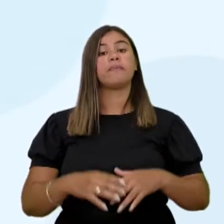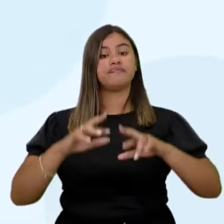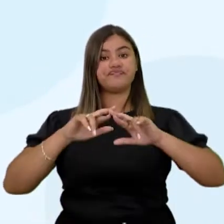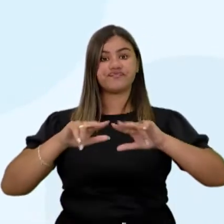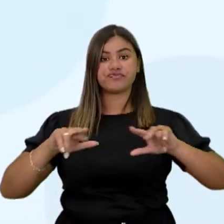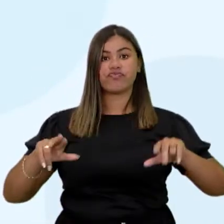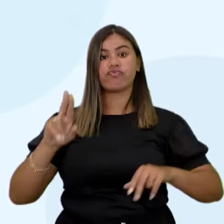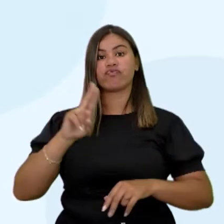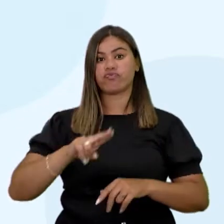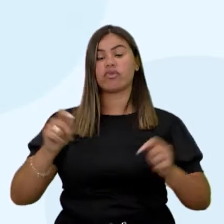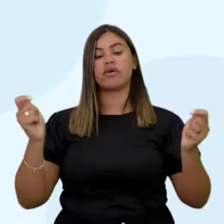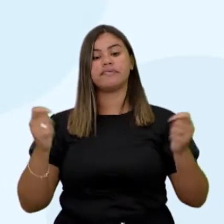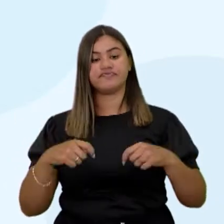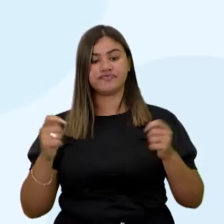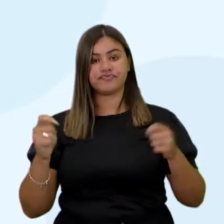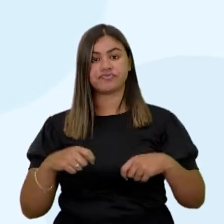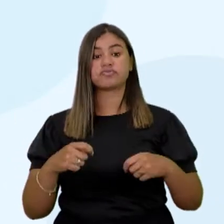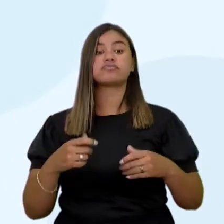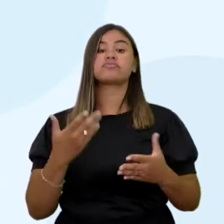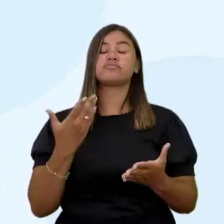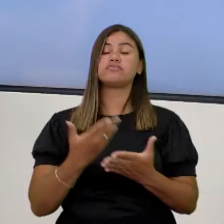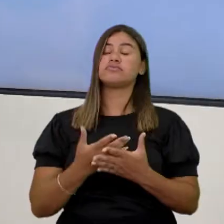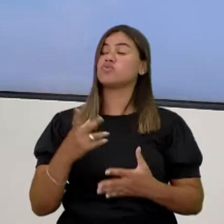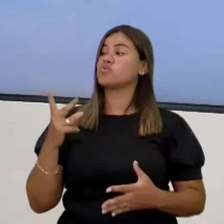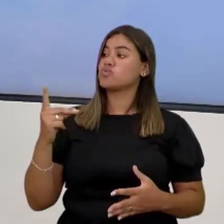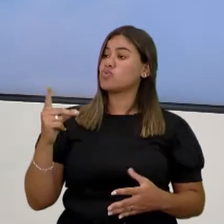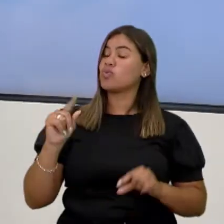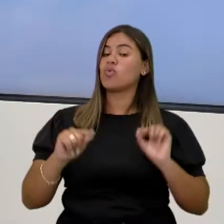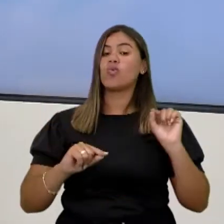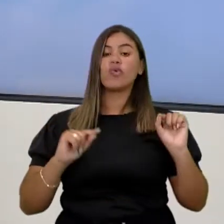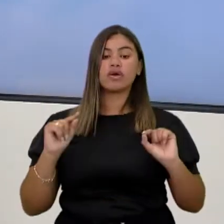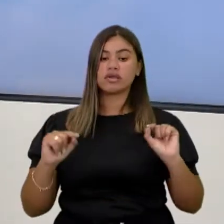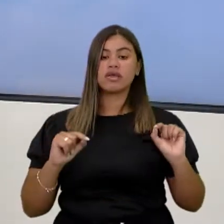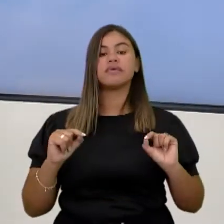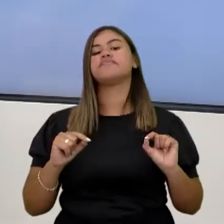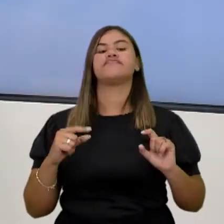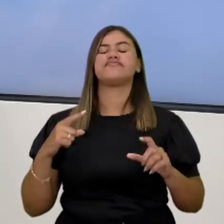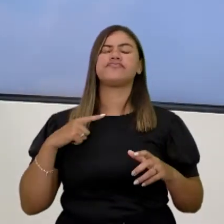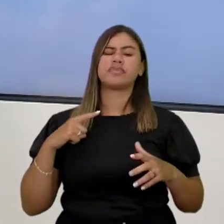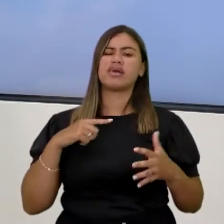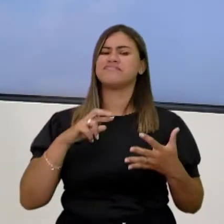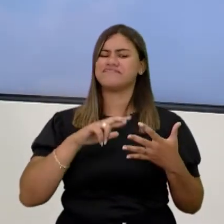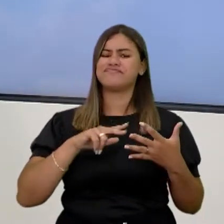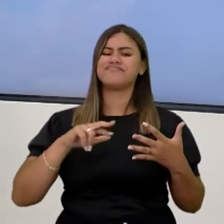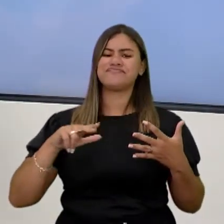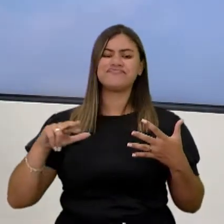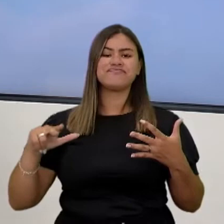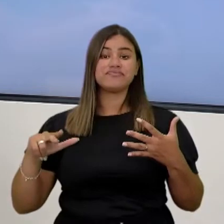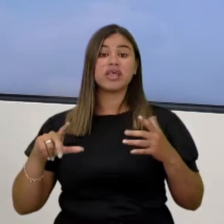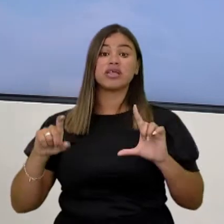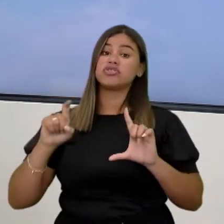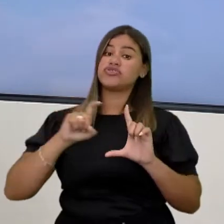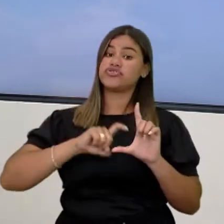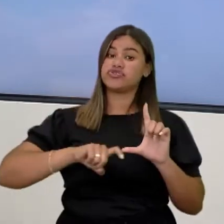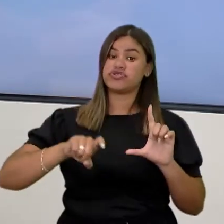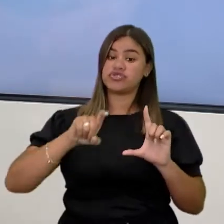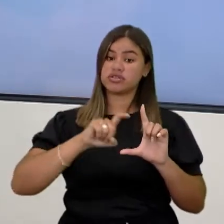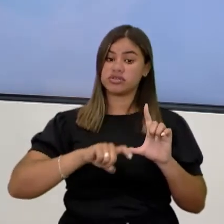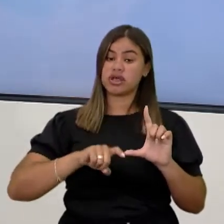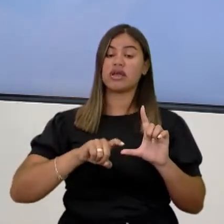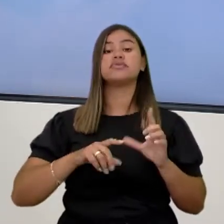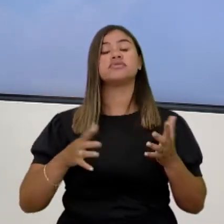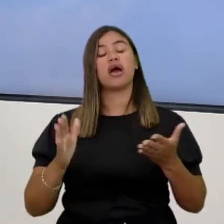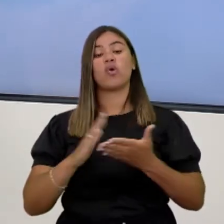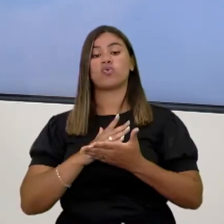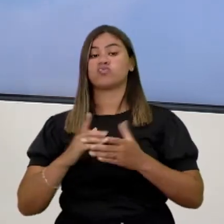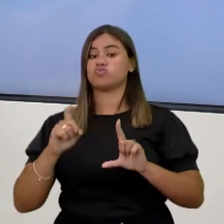utilizar. Nesta segunda aula, professora Tayana, nós falamos o quê? Que existem recursos digitais e recursos não